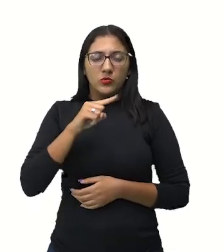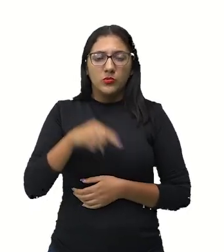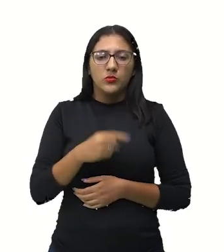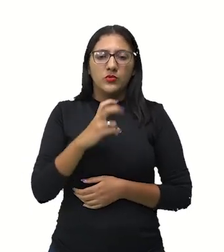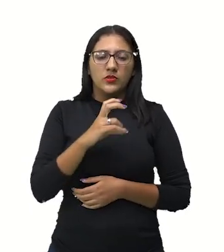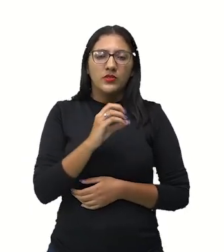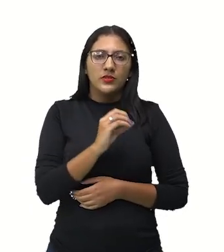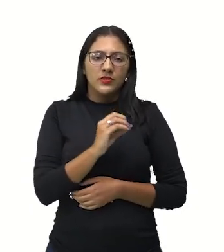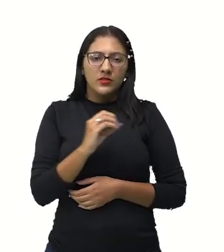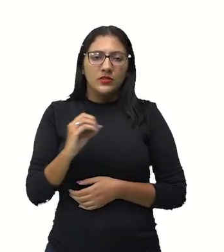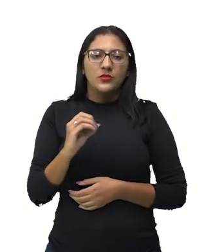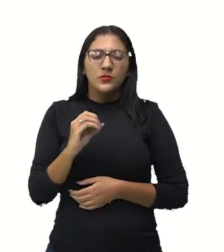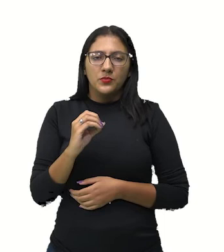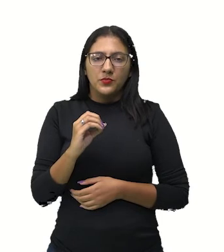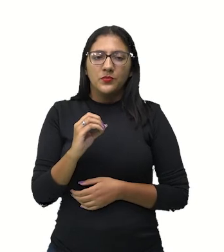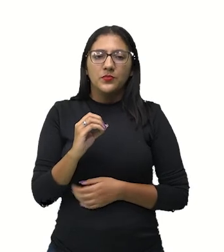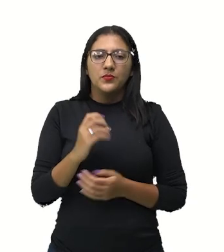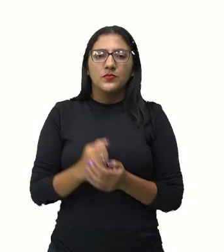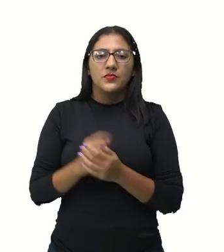12.500